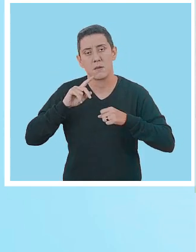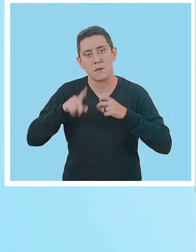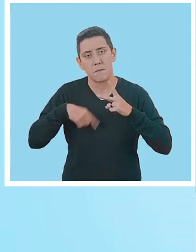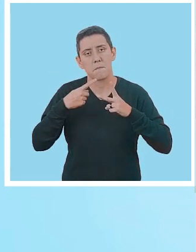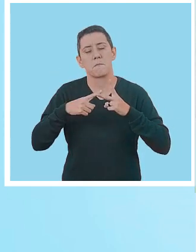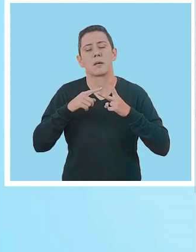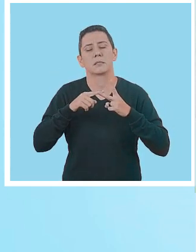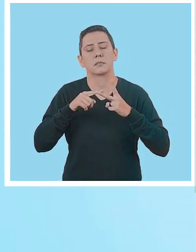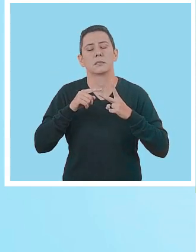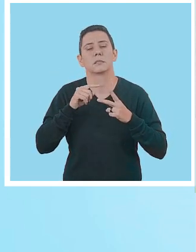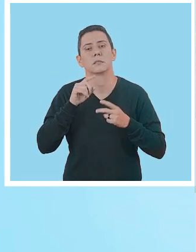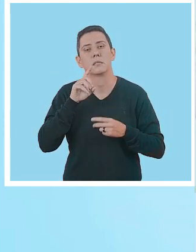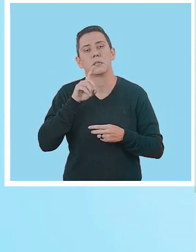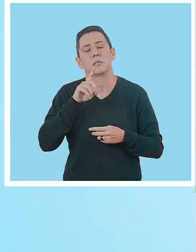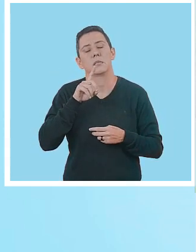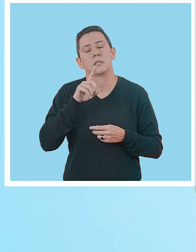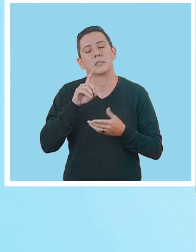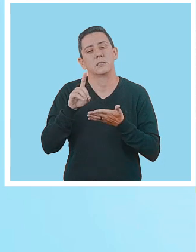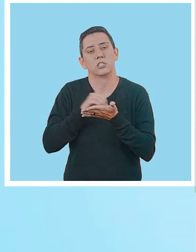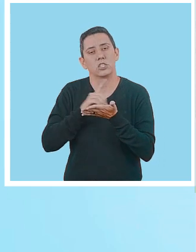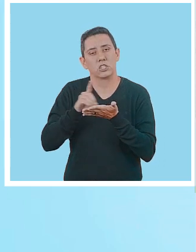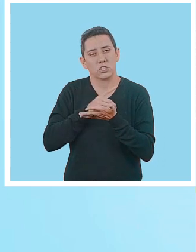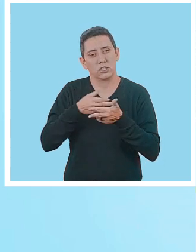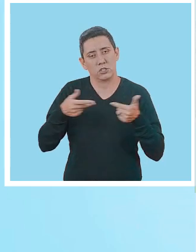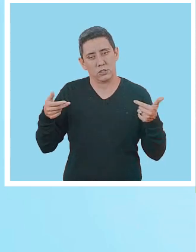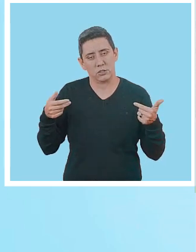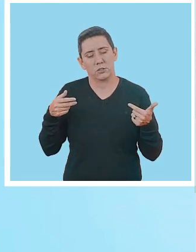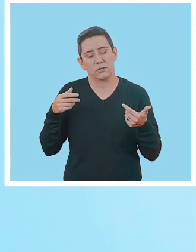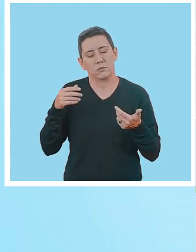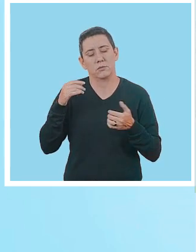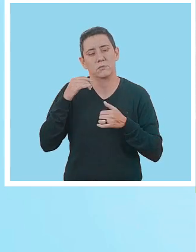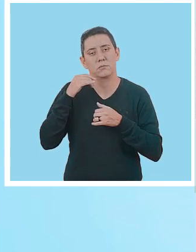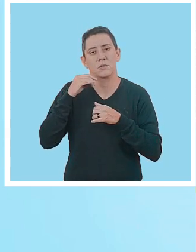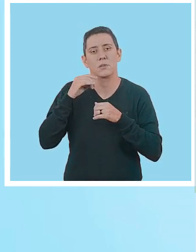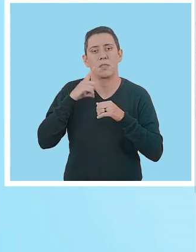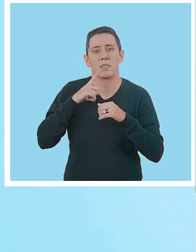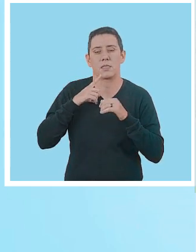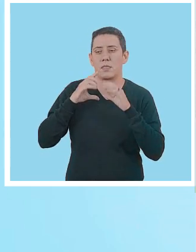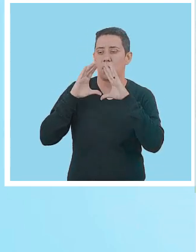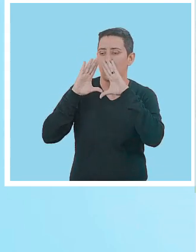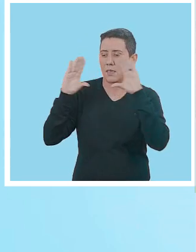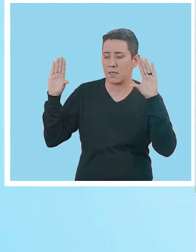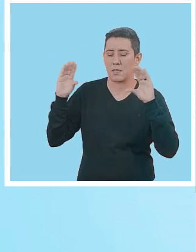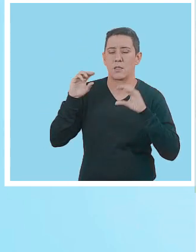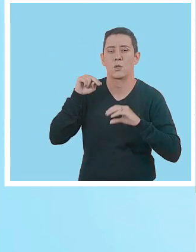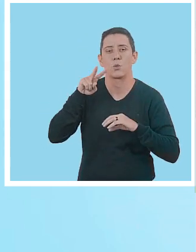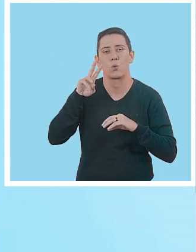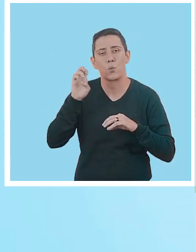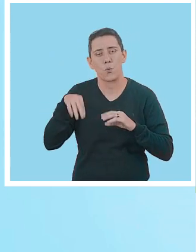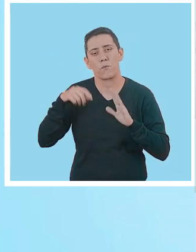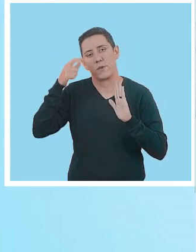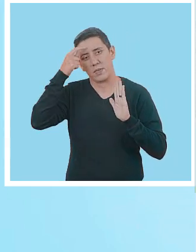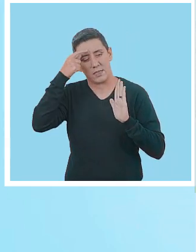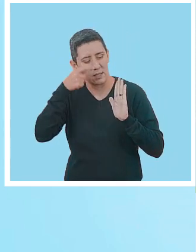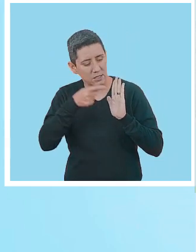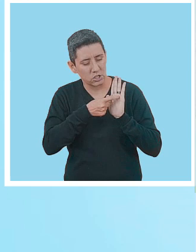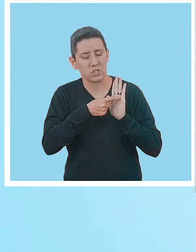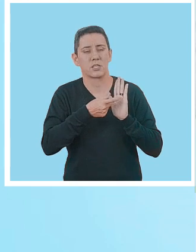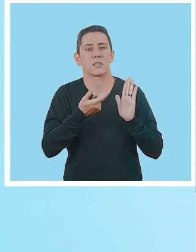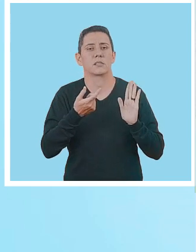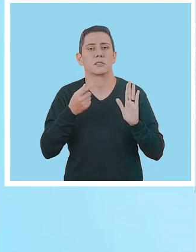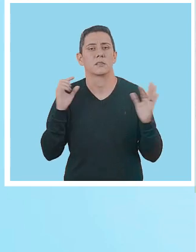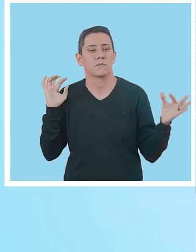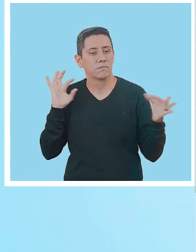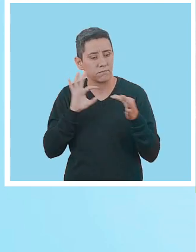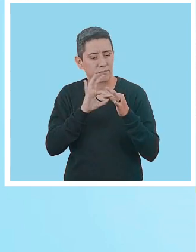digital digitalização é por meio de nuvem iCloud de Inteligência Artificial de